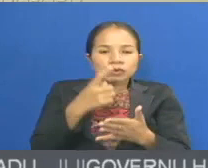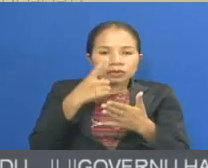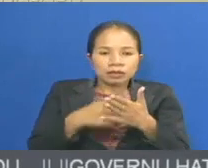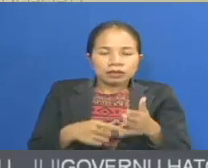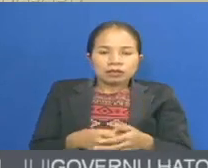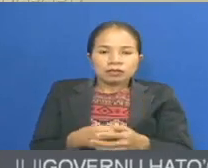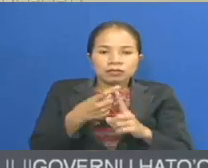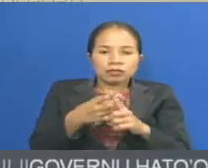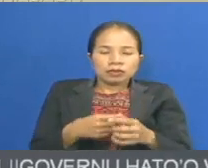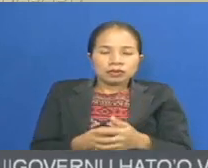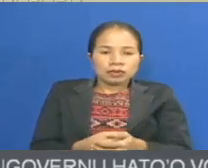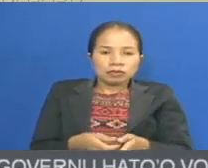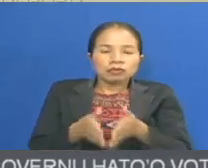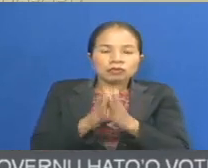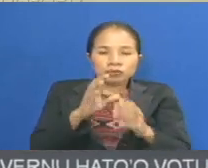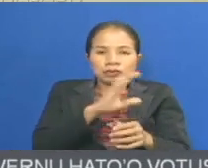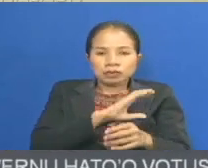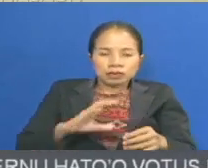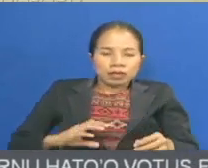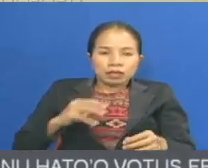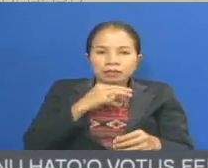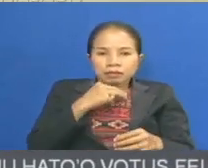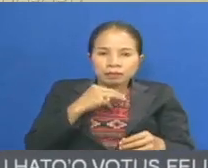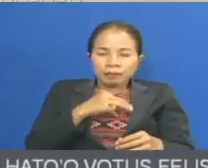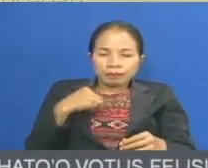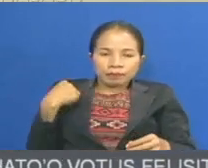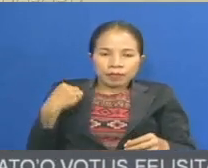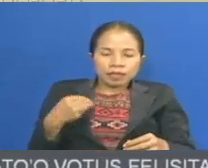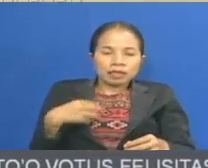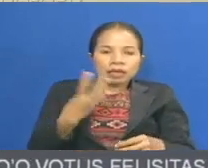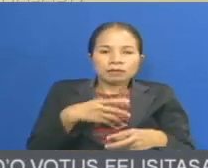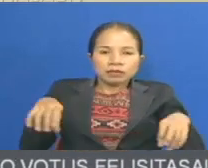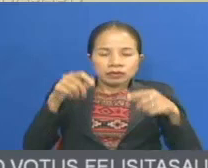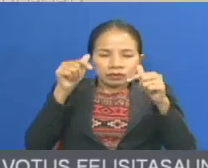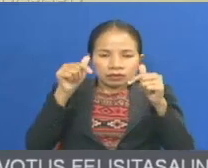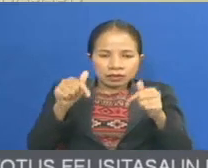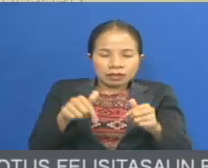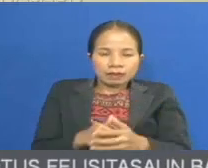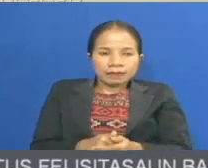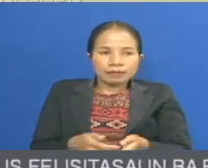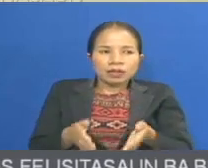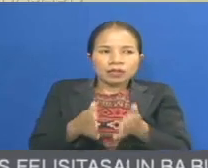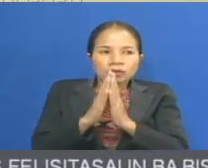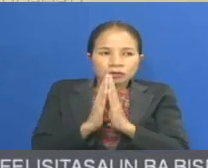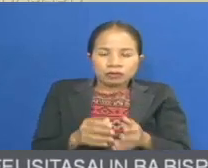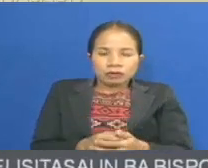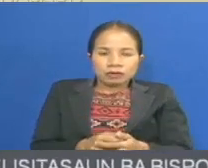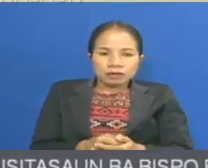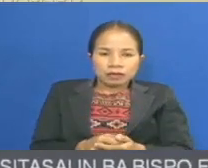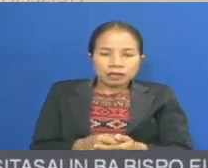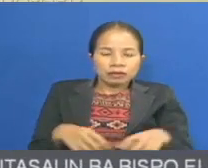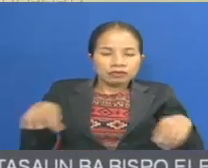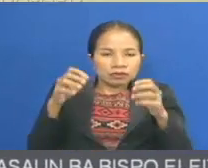amu, husu sarani ka husu madre ka usi amu na kaya di servisu kaya na ihalaran na ni. Husu niyo ato belo